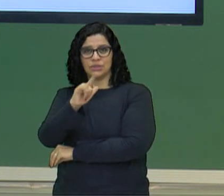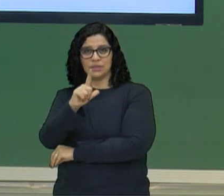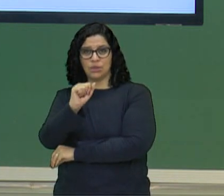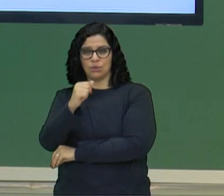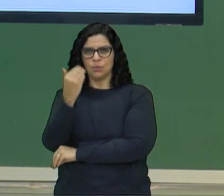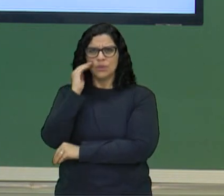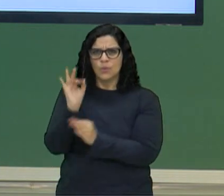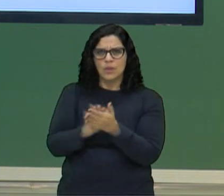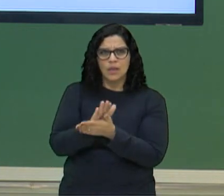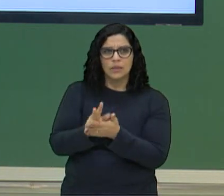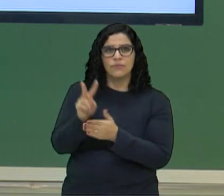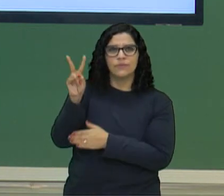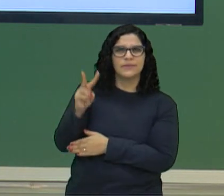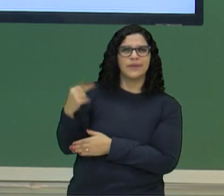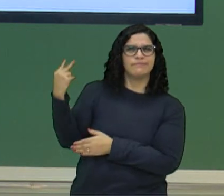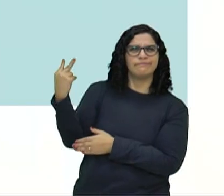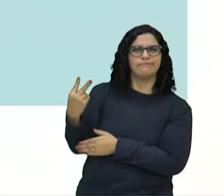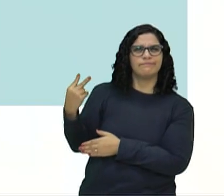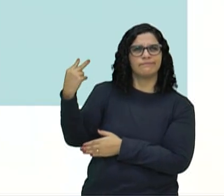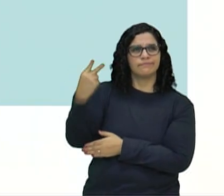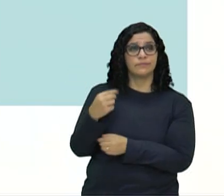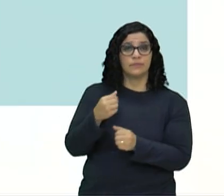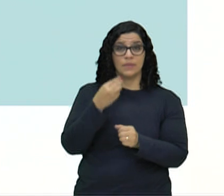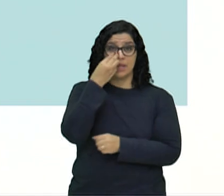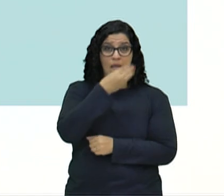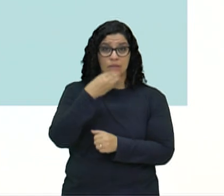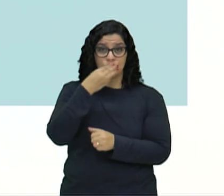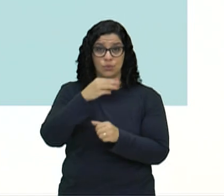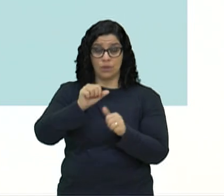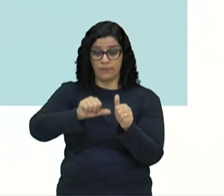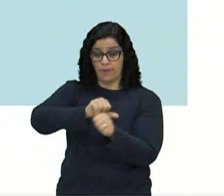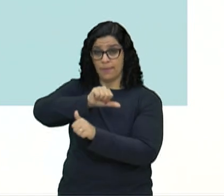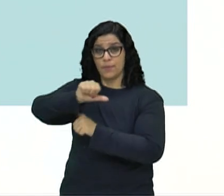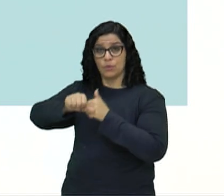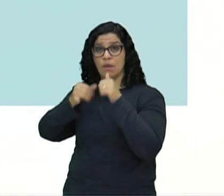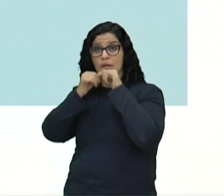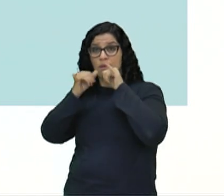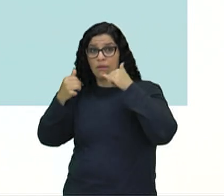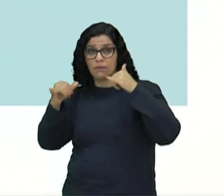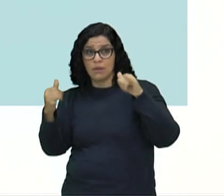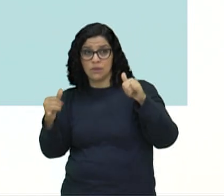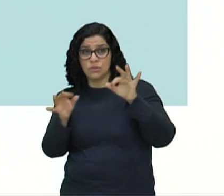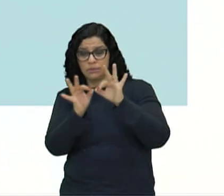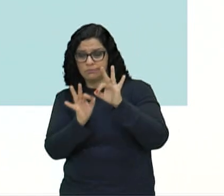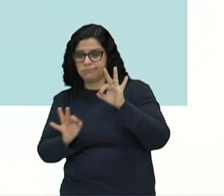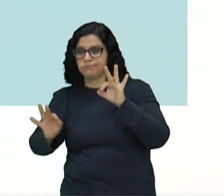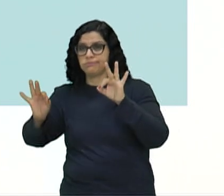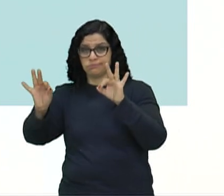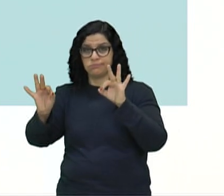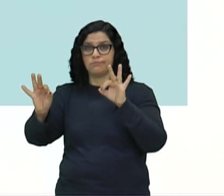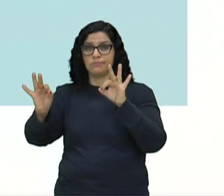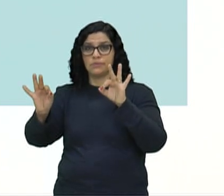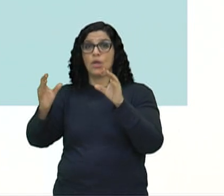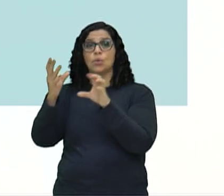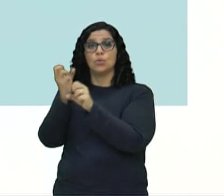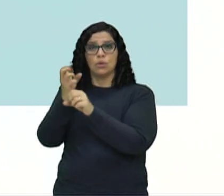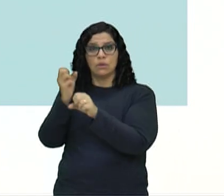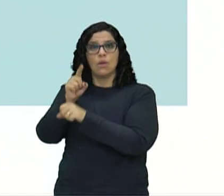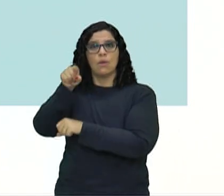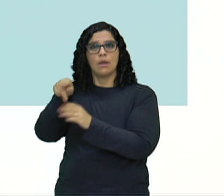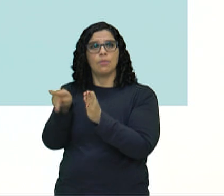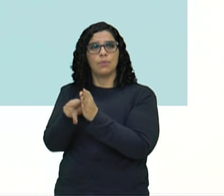conseguiu entender? Olha com atenção. O açúcar é quebrado, produz energia, libera hidrogênio. O resultado